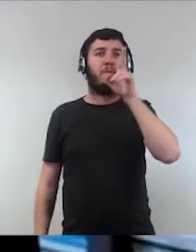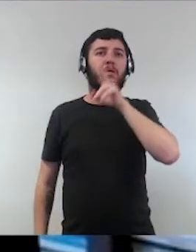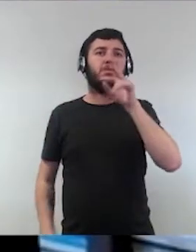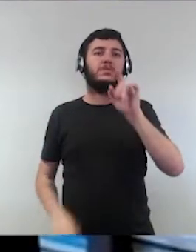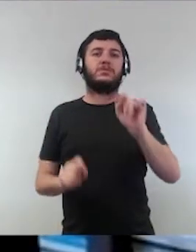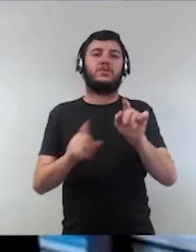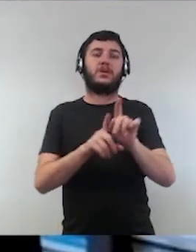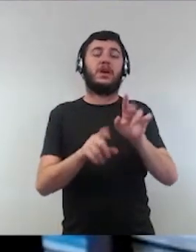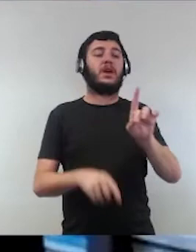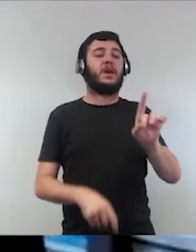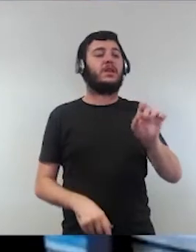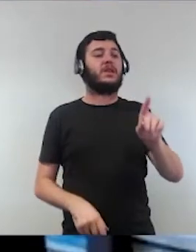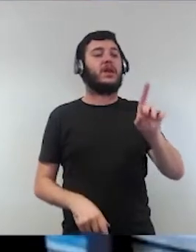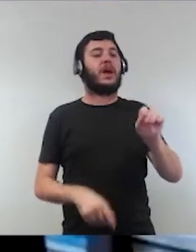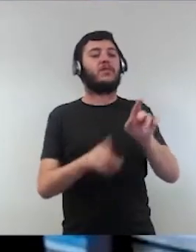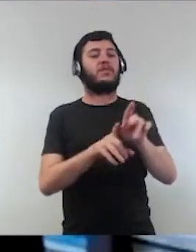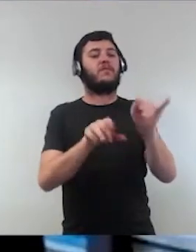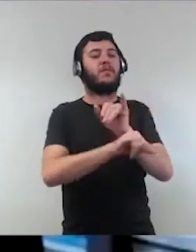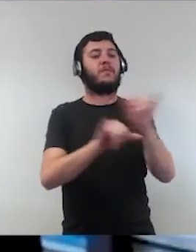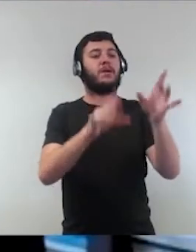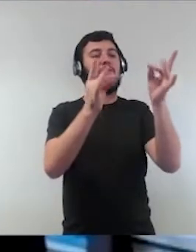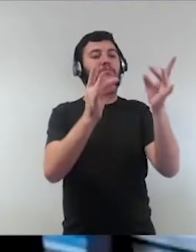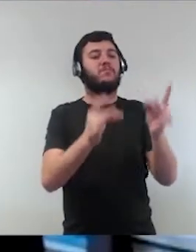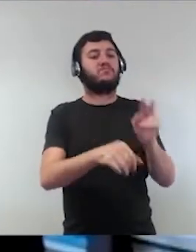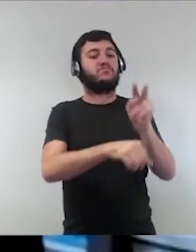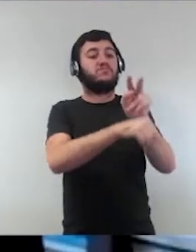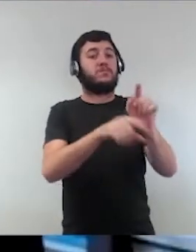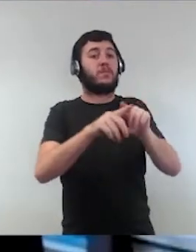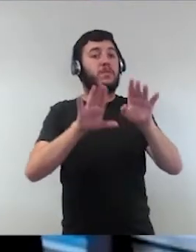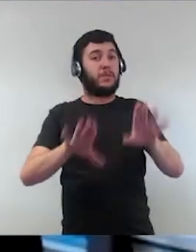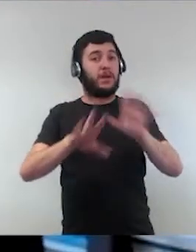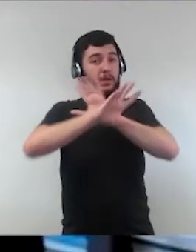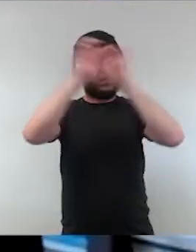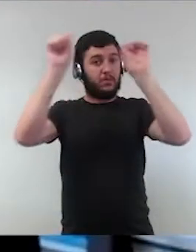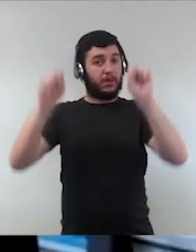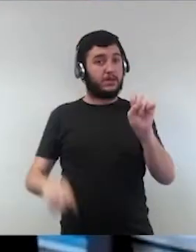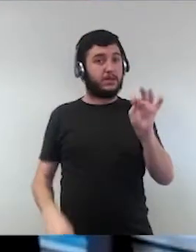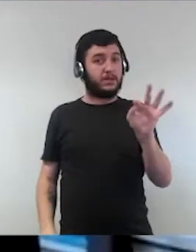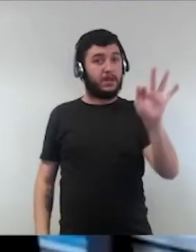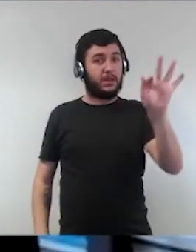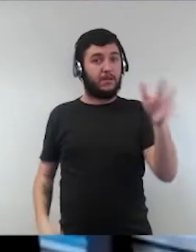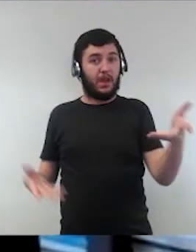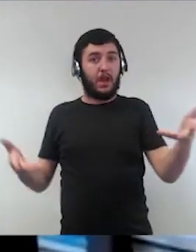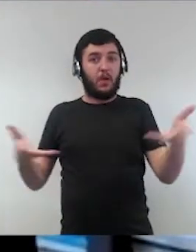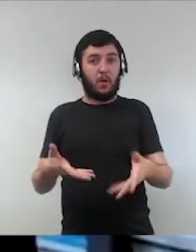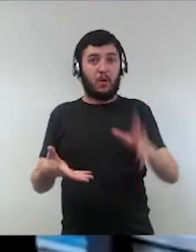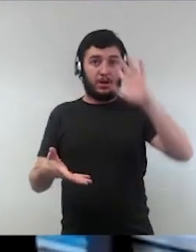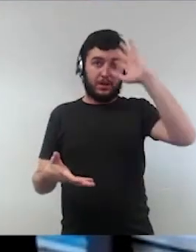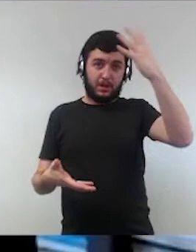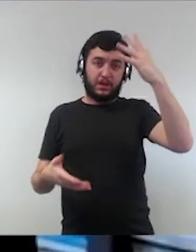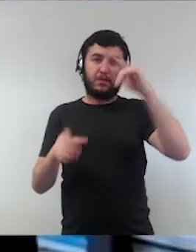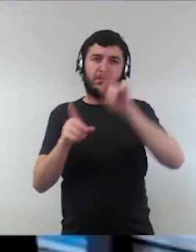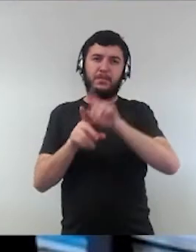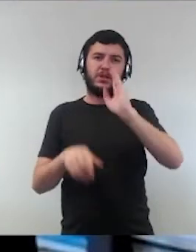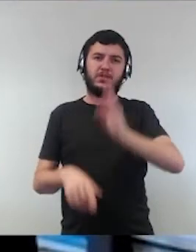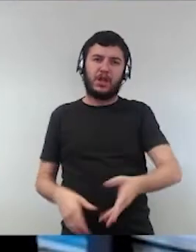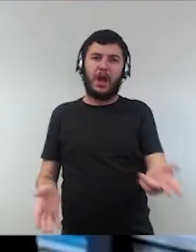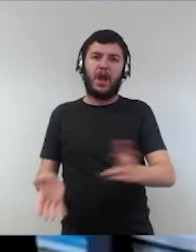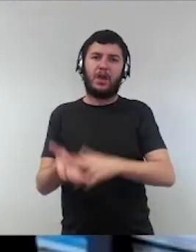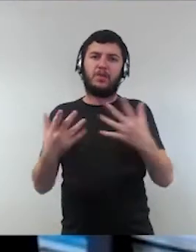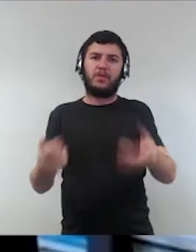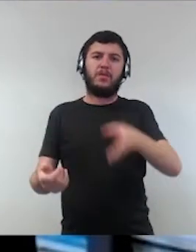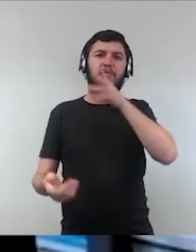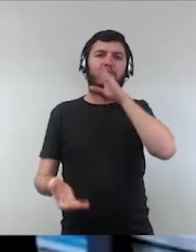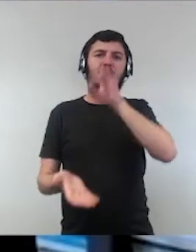Nacional de Proteção de Dados. O Supremo também, nessa decisão, ao reconhecer esse direito fundamental, também indicou